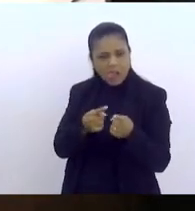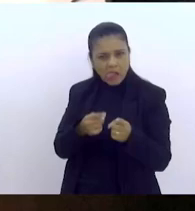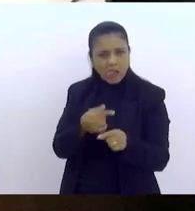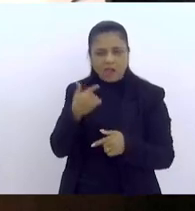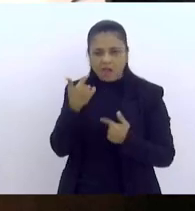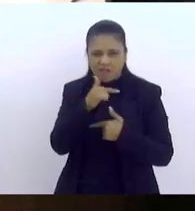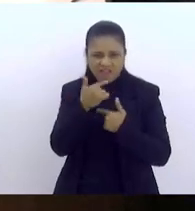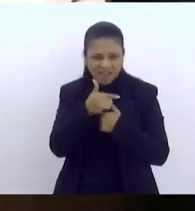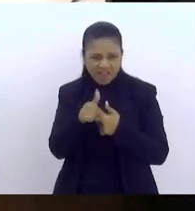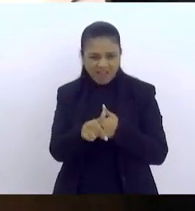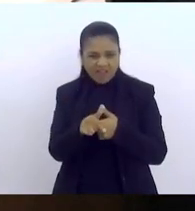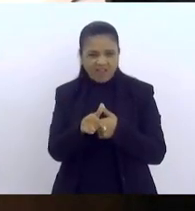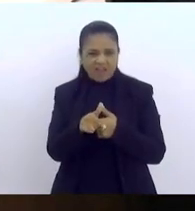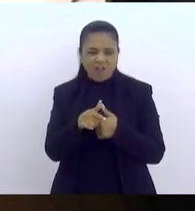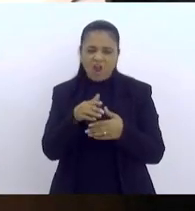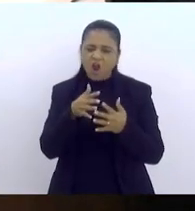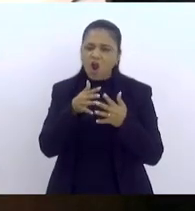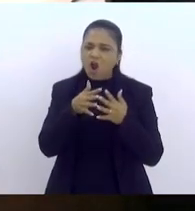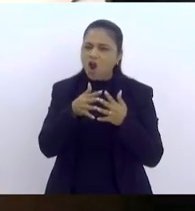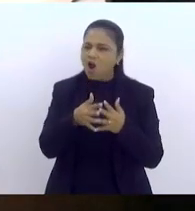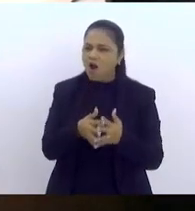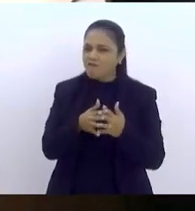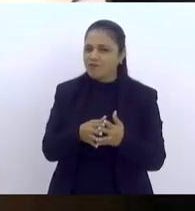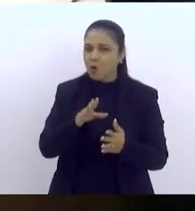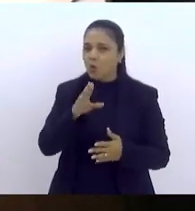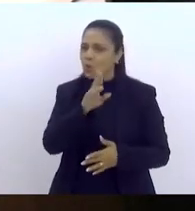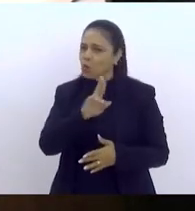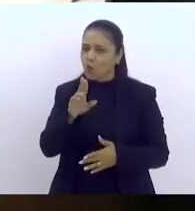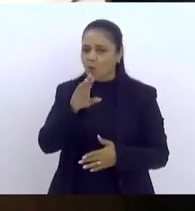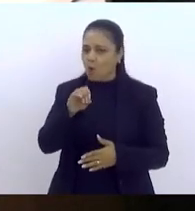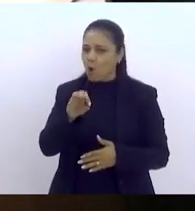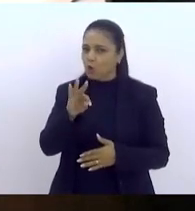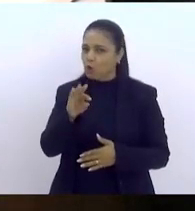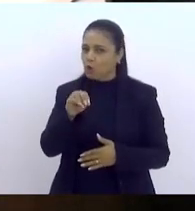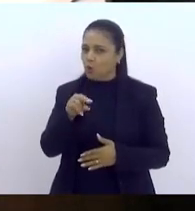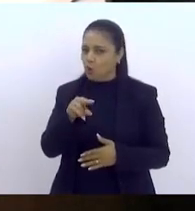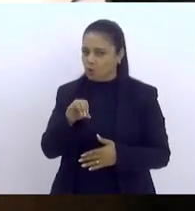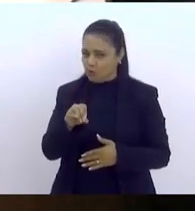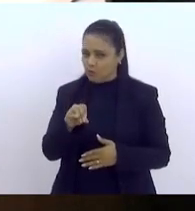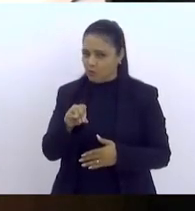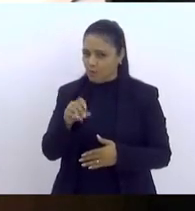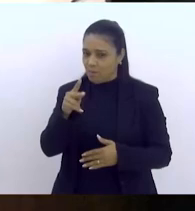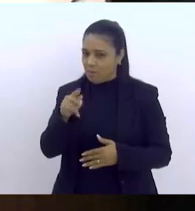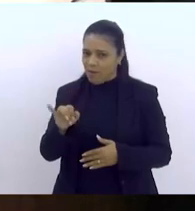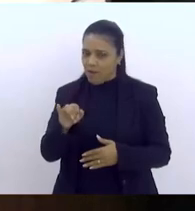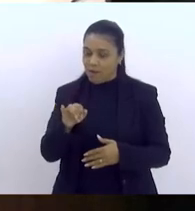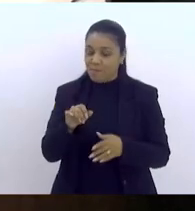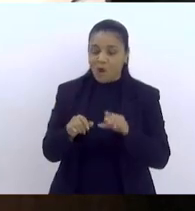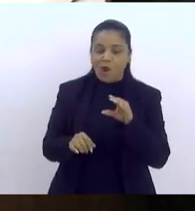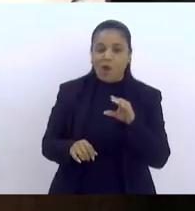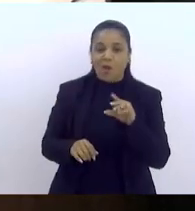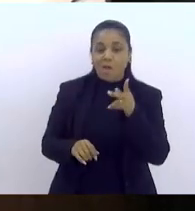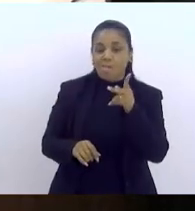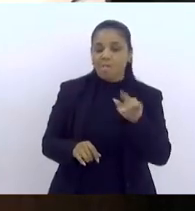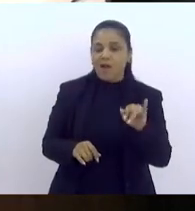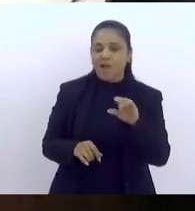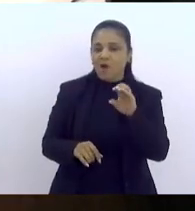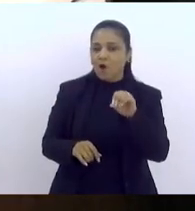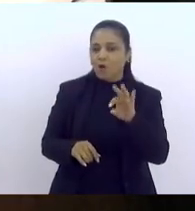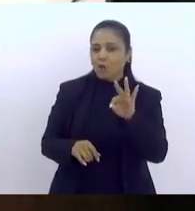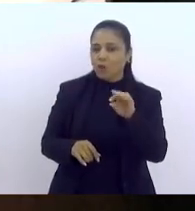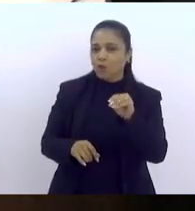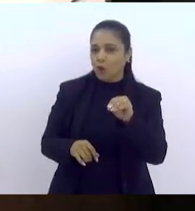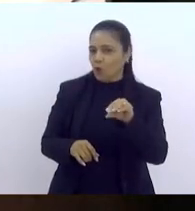Pai, não. Ele fez a zombaria chamando de Pai Ottoni para fazer galhofa. Não é